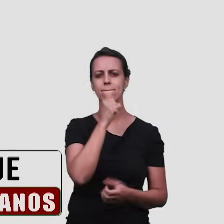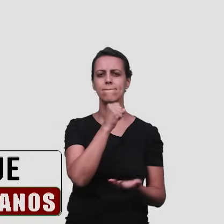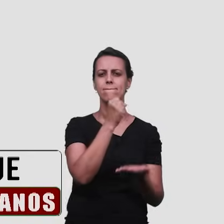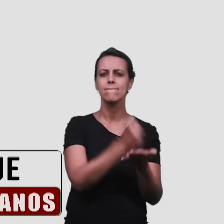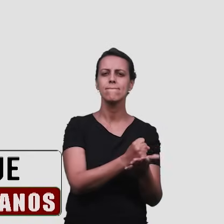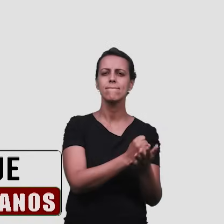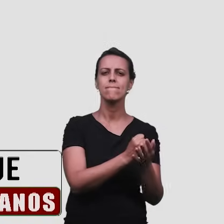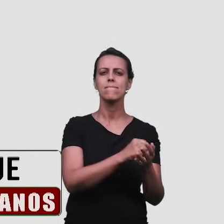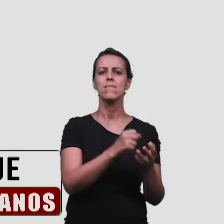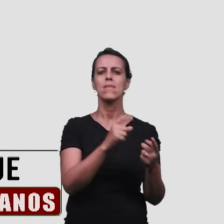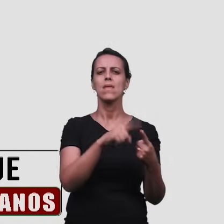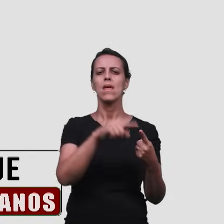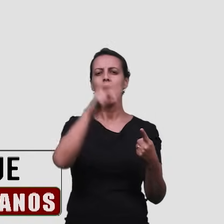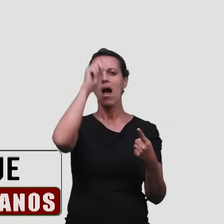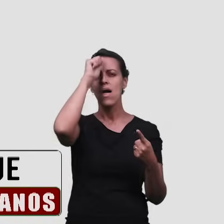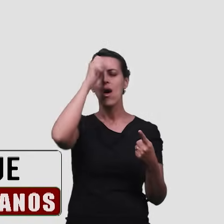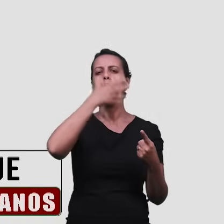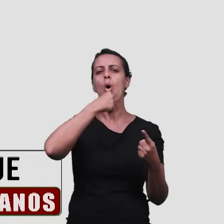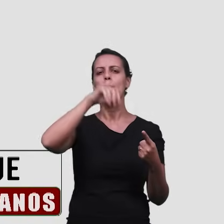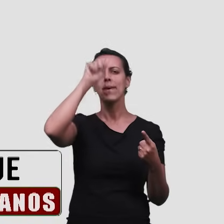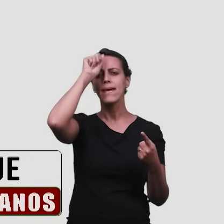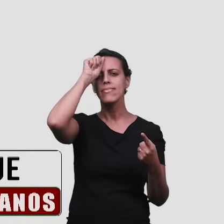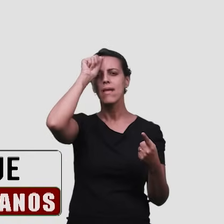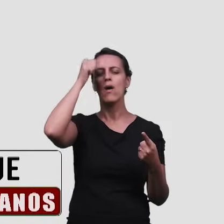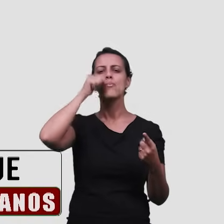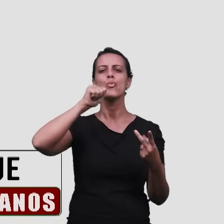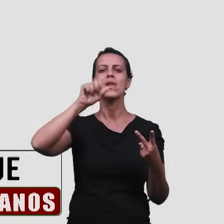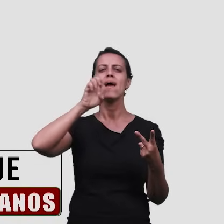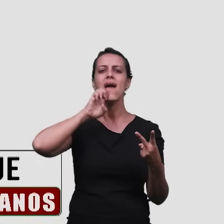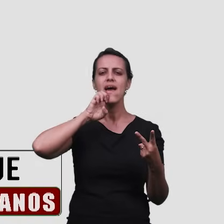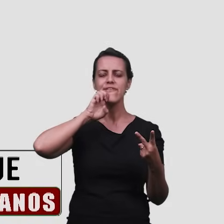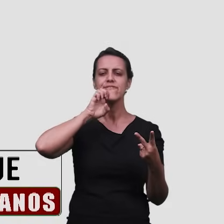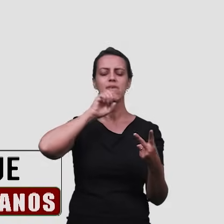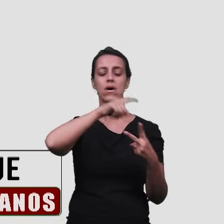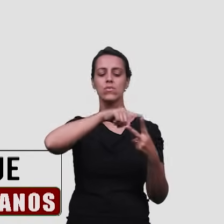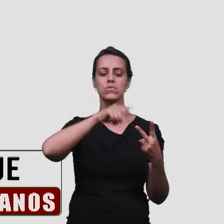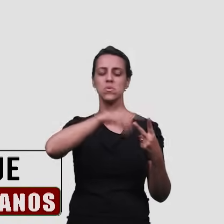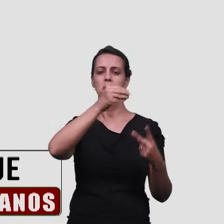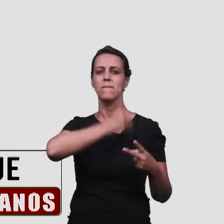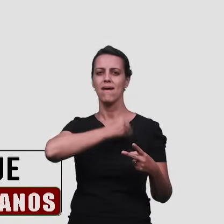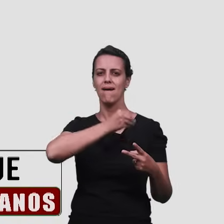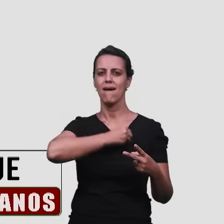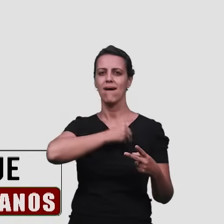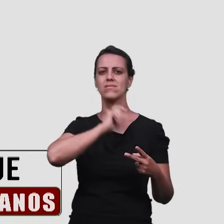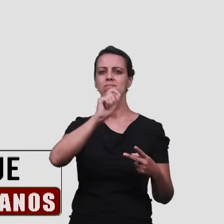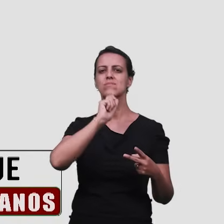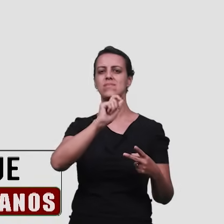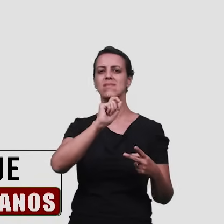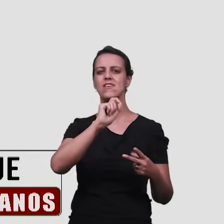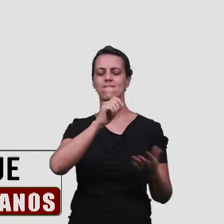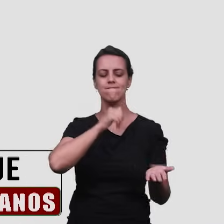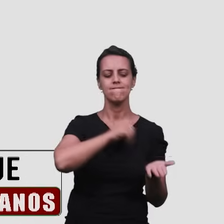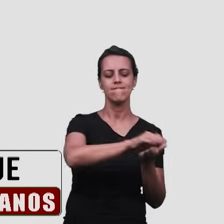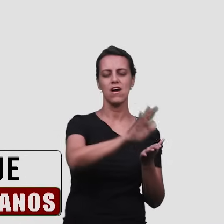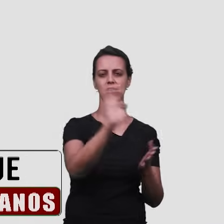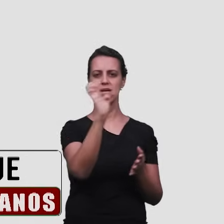pecaram e agora a humanidade saiu do paraíso e agora precisa, para ser salva, de um plano de